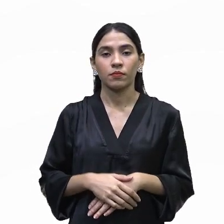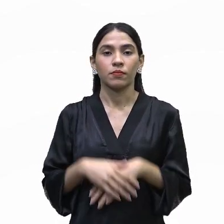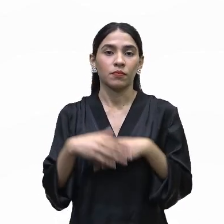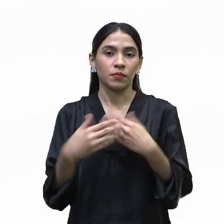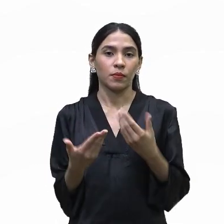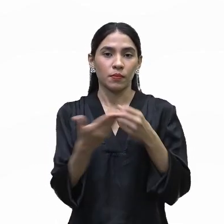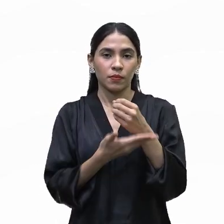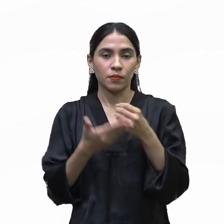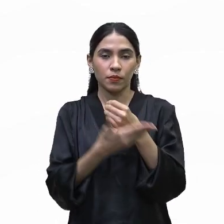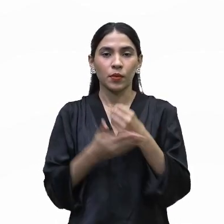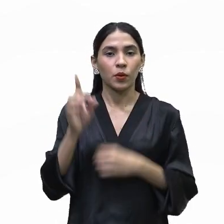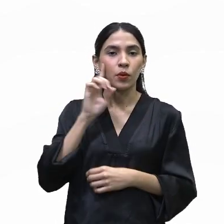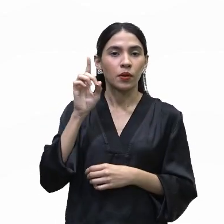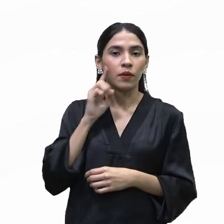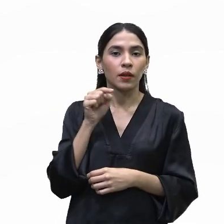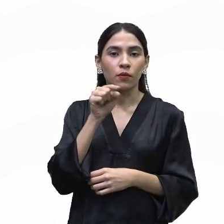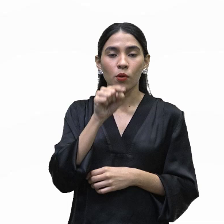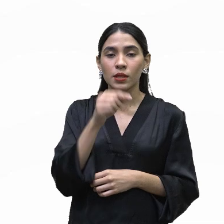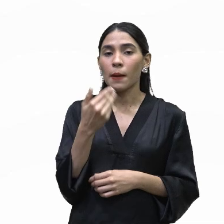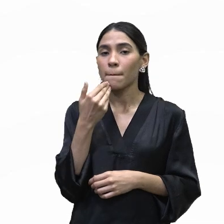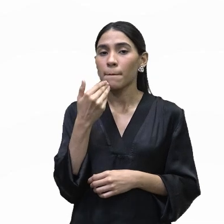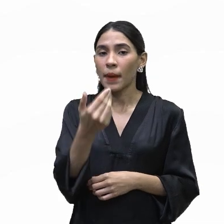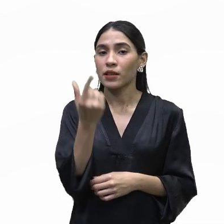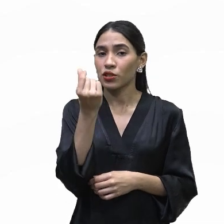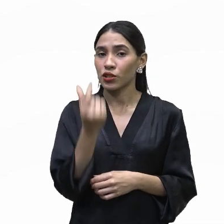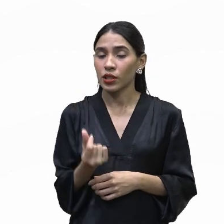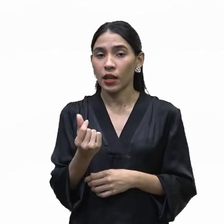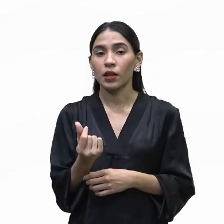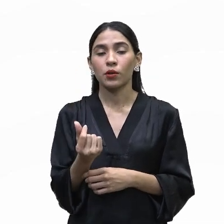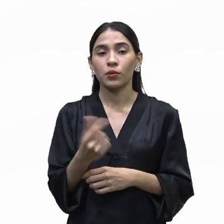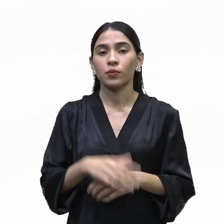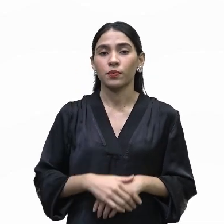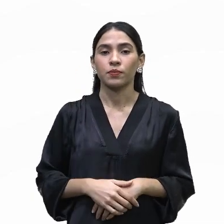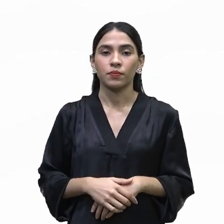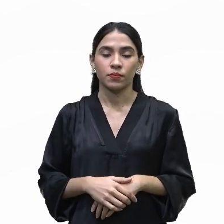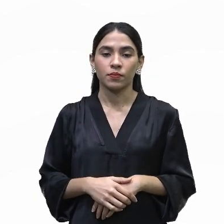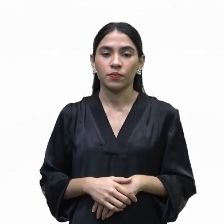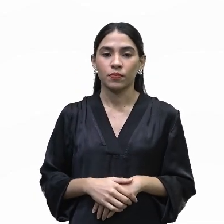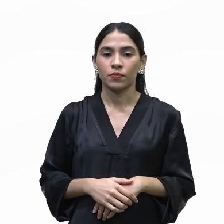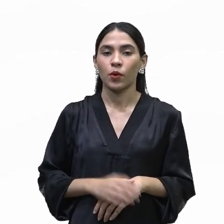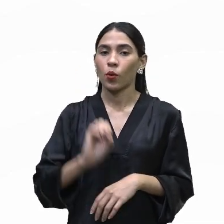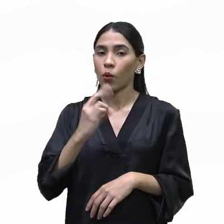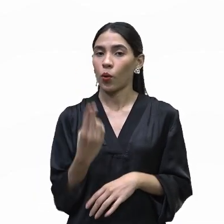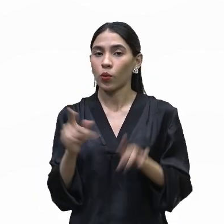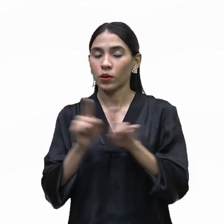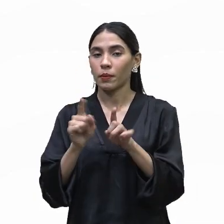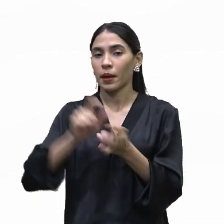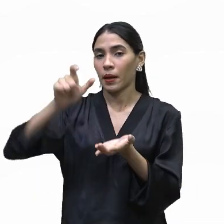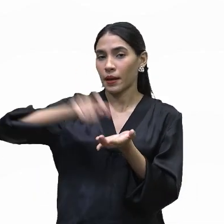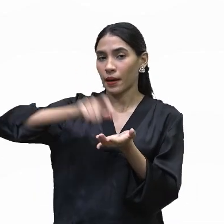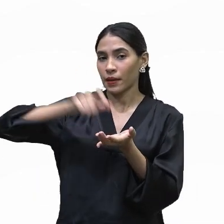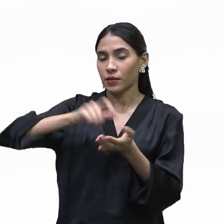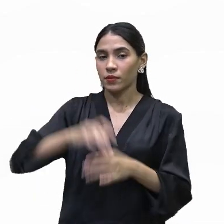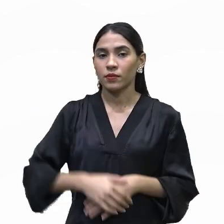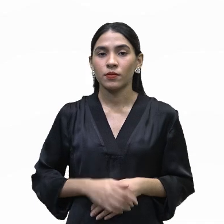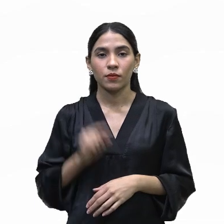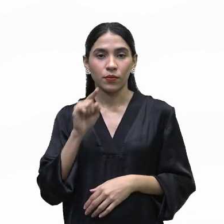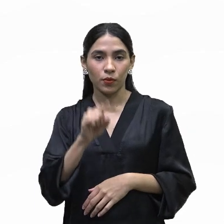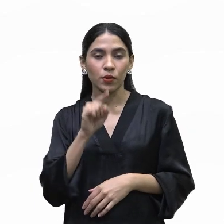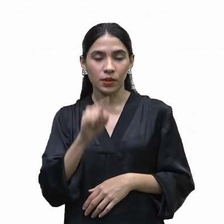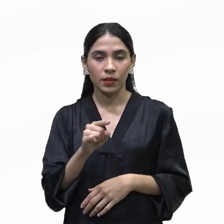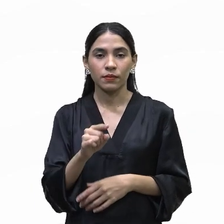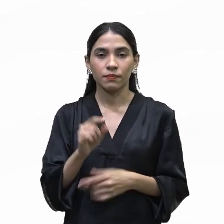Basicamente, toda vez que você solicita crédito, seja um financiamento ou até mesmo cartão de crédito, você